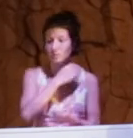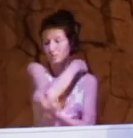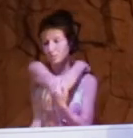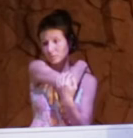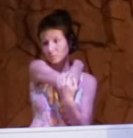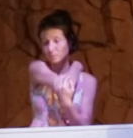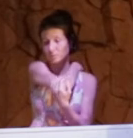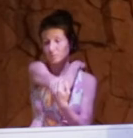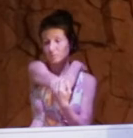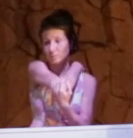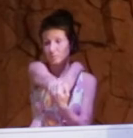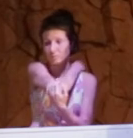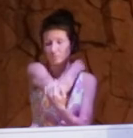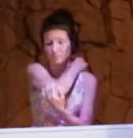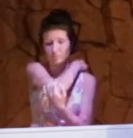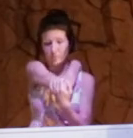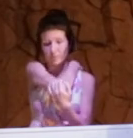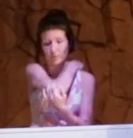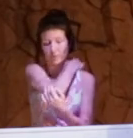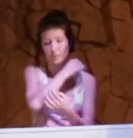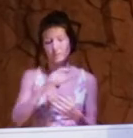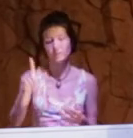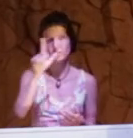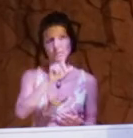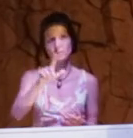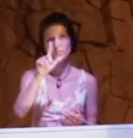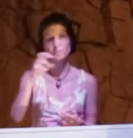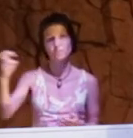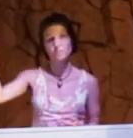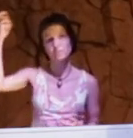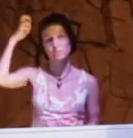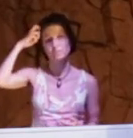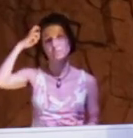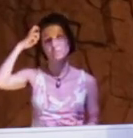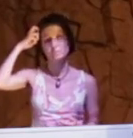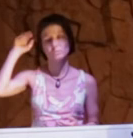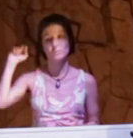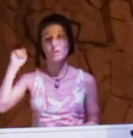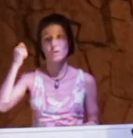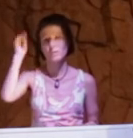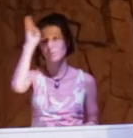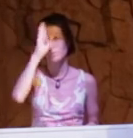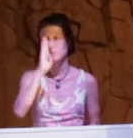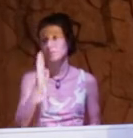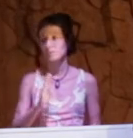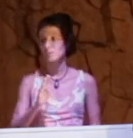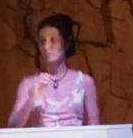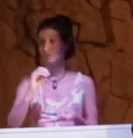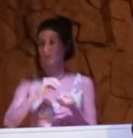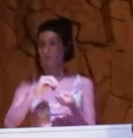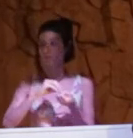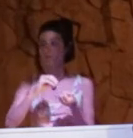literatura afro-brasileira, é para colocar também em xeque a produção do livro, né? Eu, aqui, com a minha cara preta, produzindo